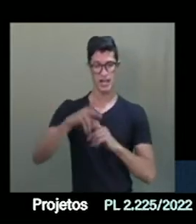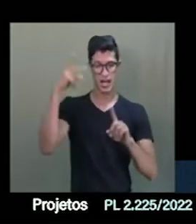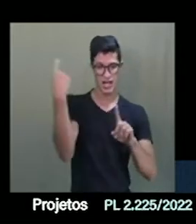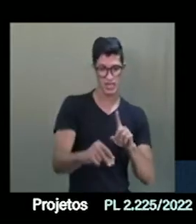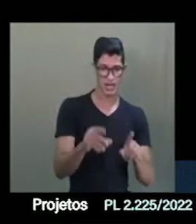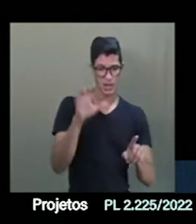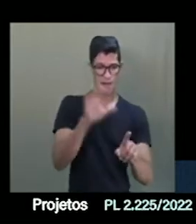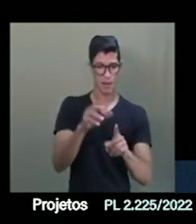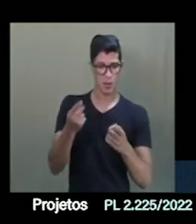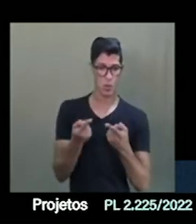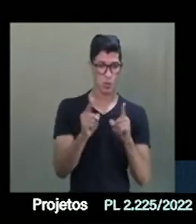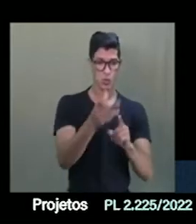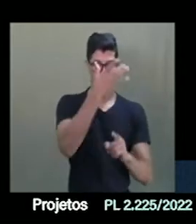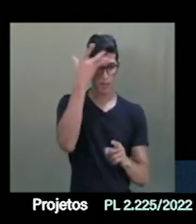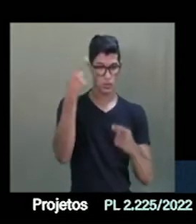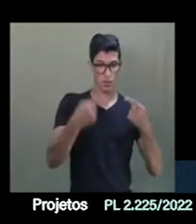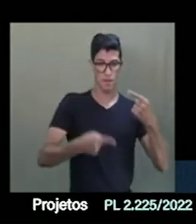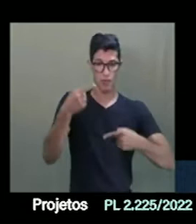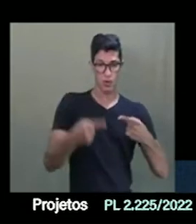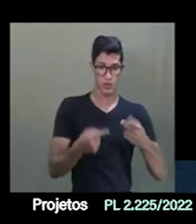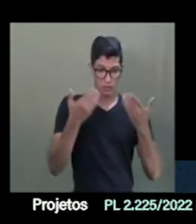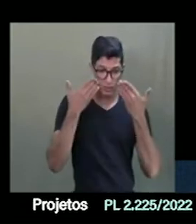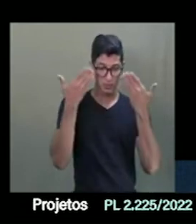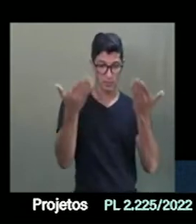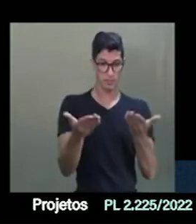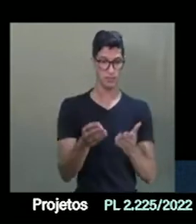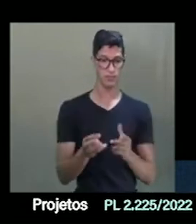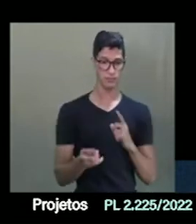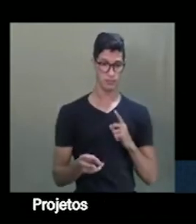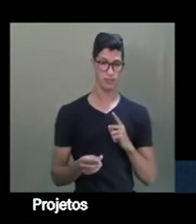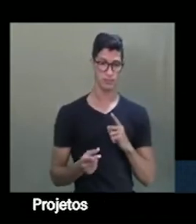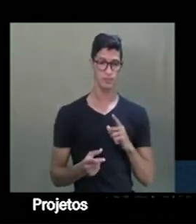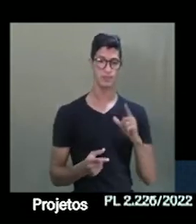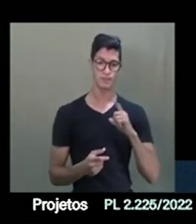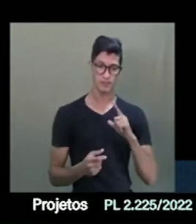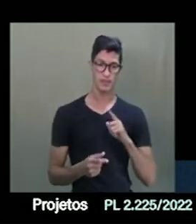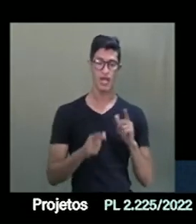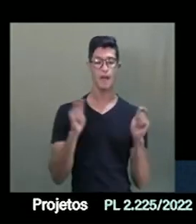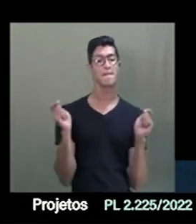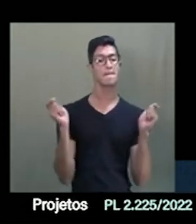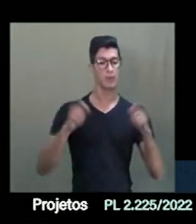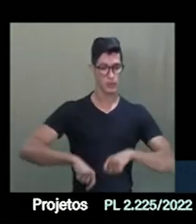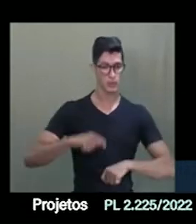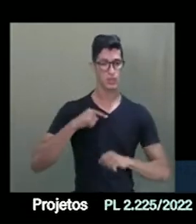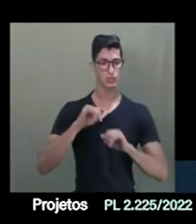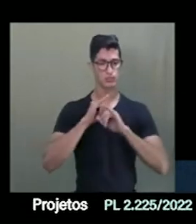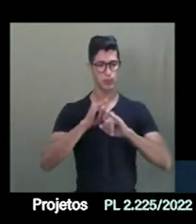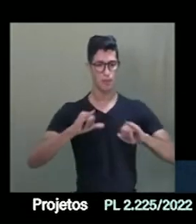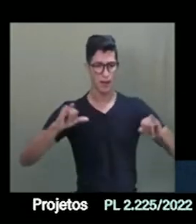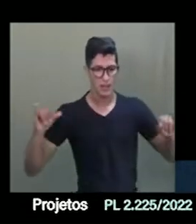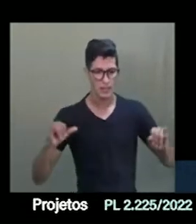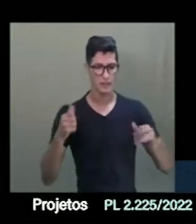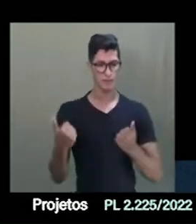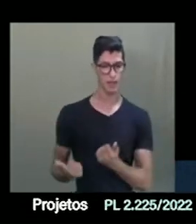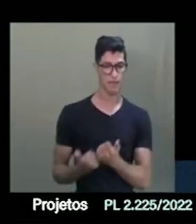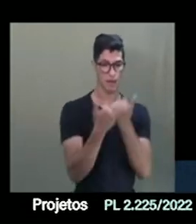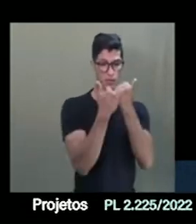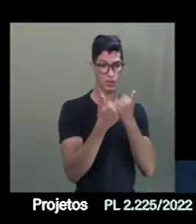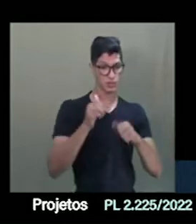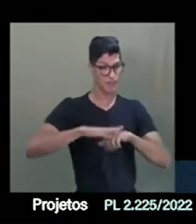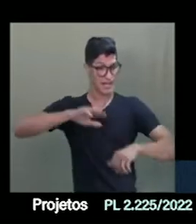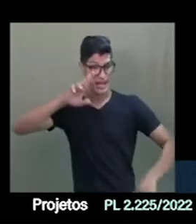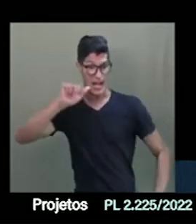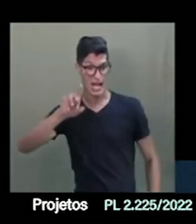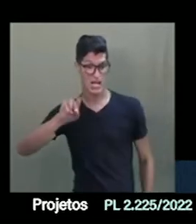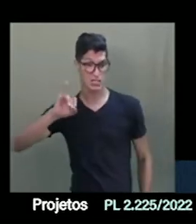e ameaças contra pessoas politicamente expostas, tem um grande potencial de propagação entre apoiadores mais